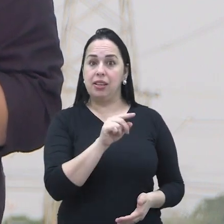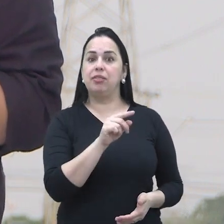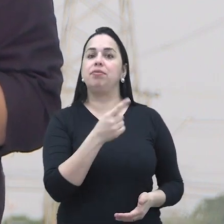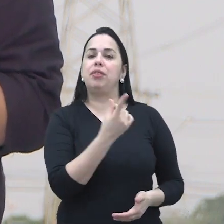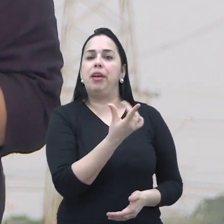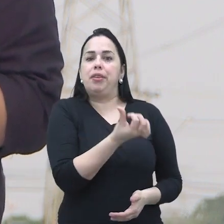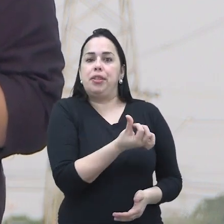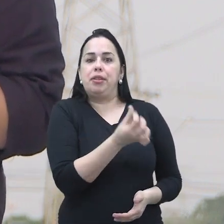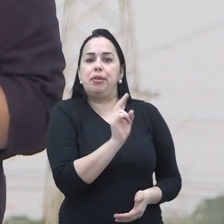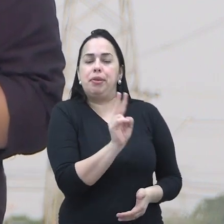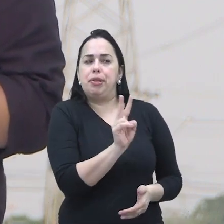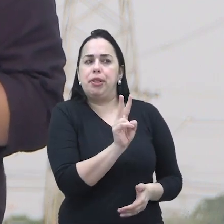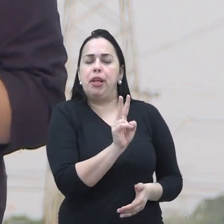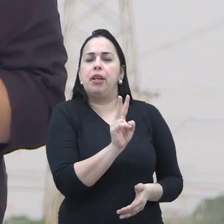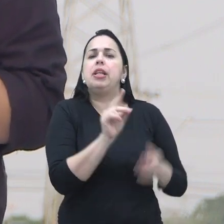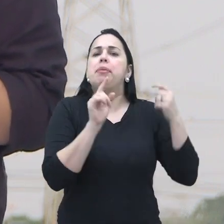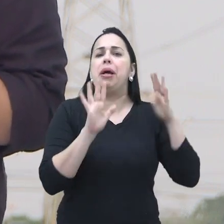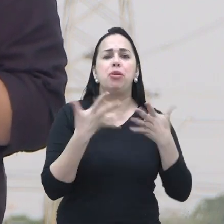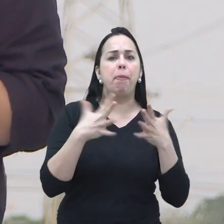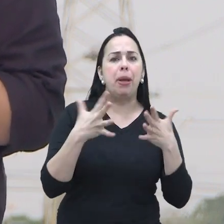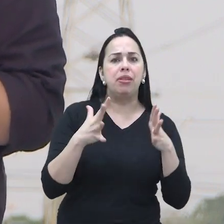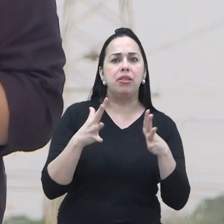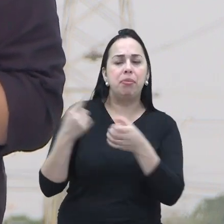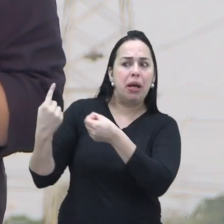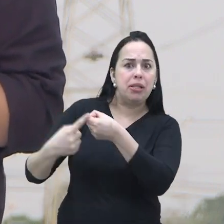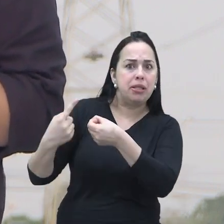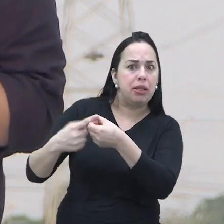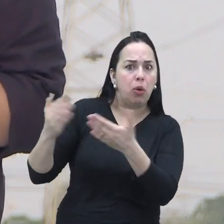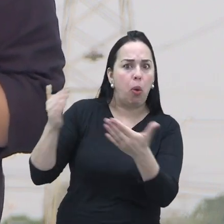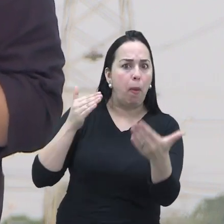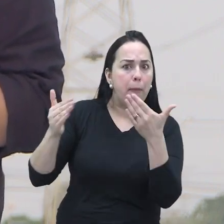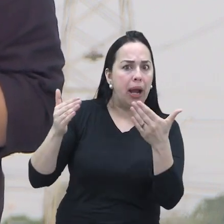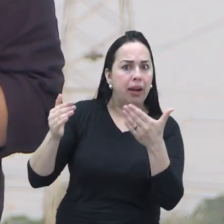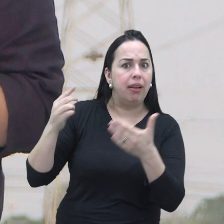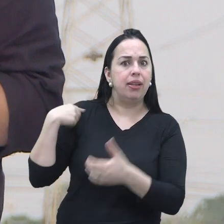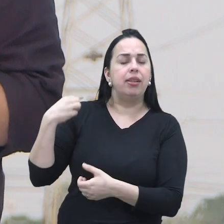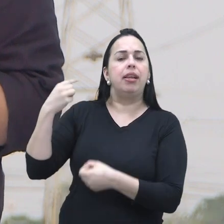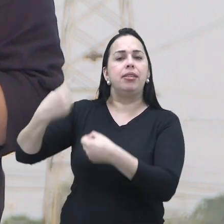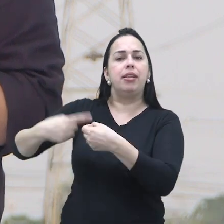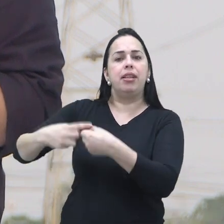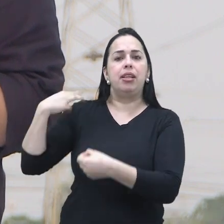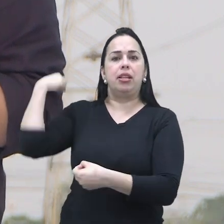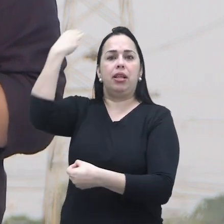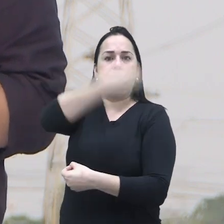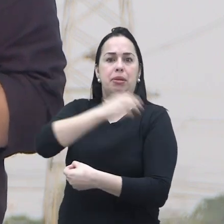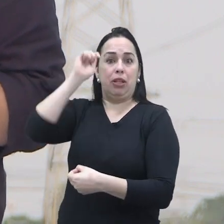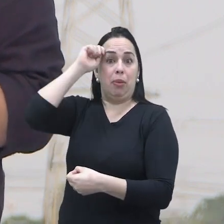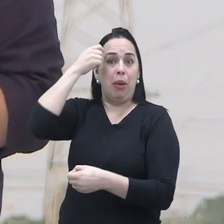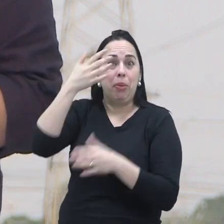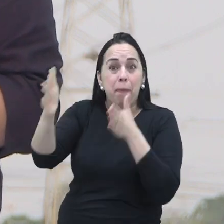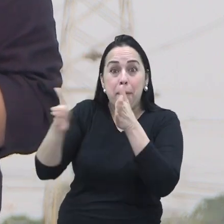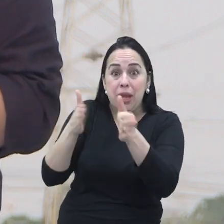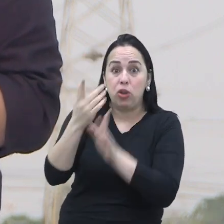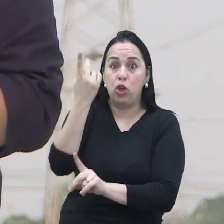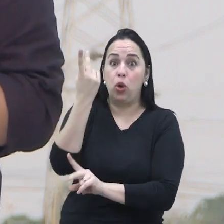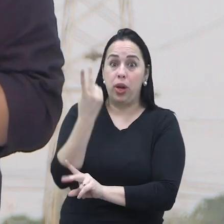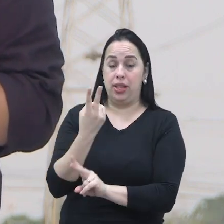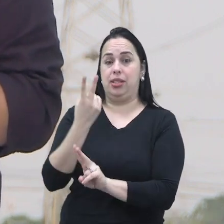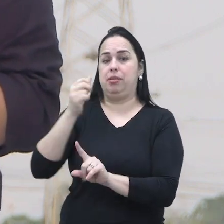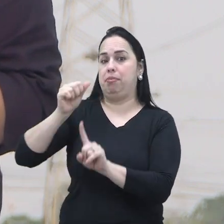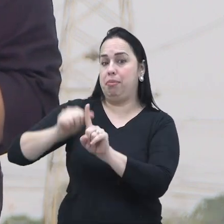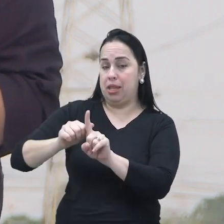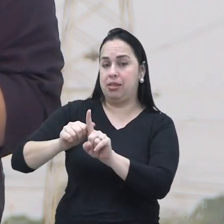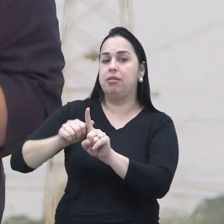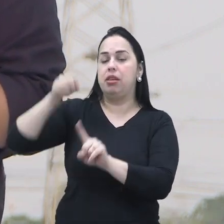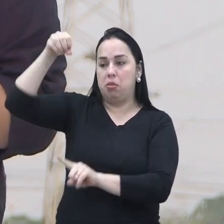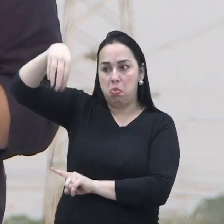pela energia consumida. Essa quantia seria o suficiente para abastecer uma cidade do porte de Aparecida, por exemplo, por